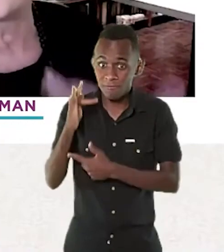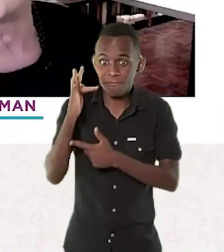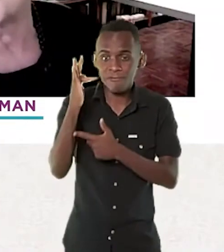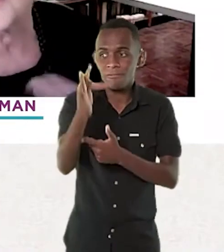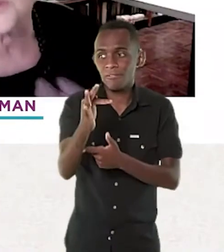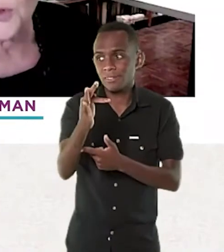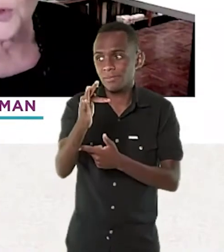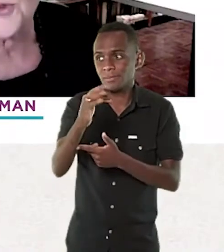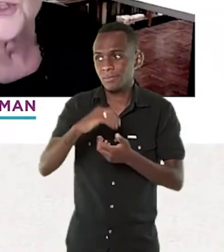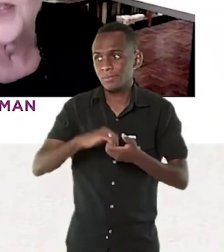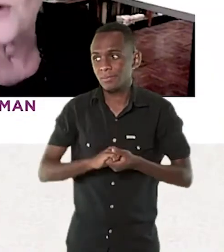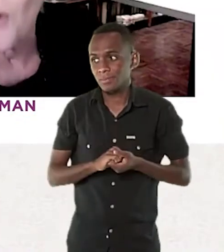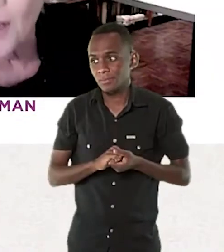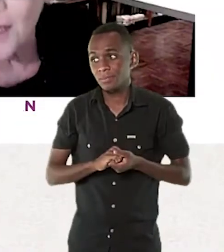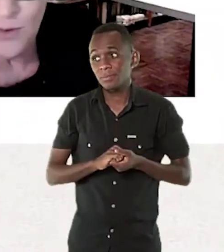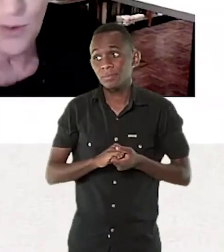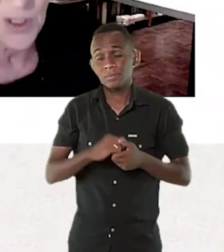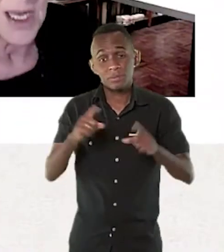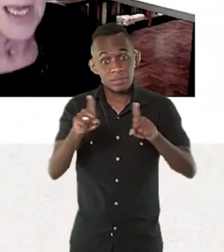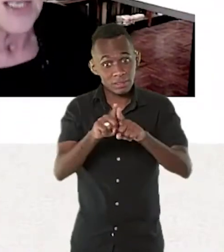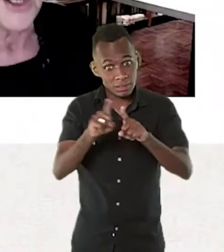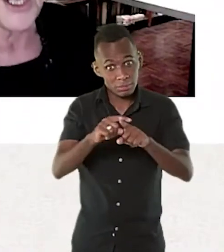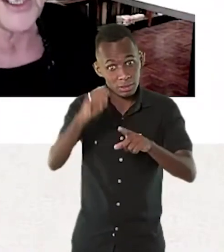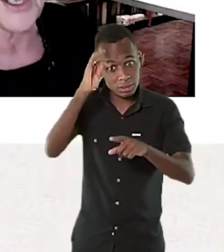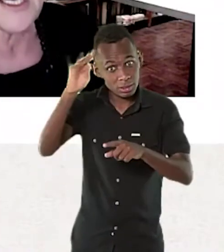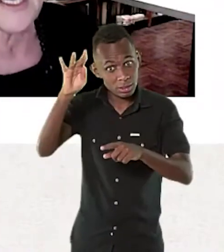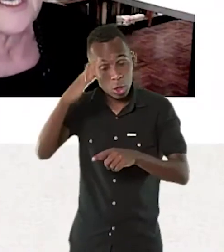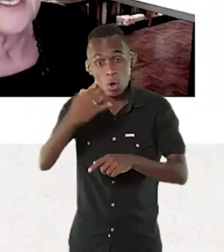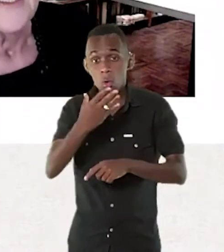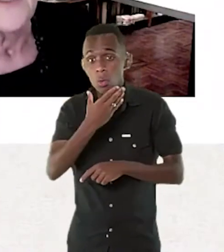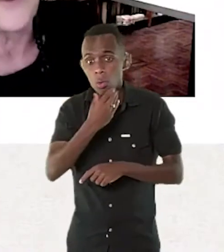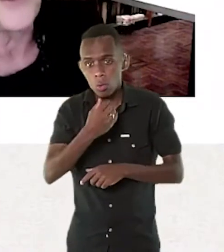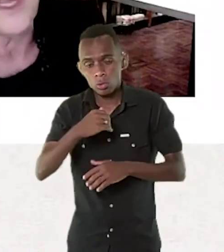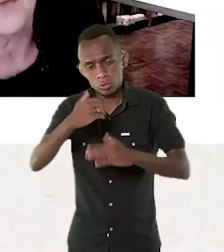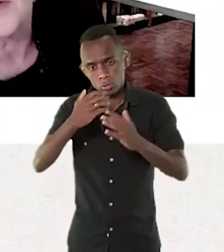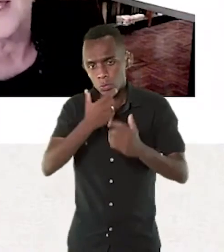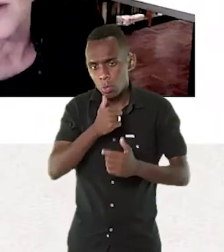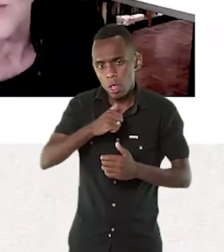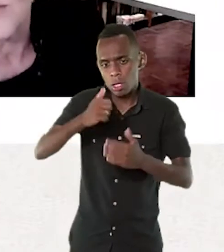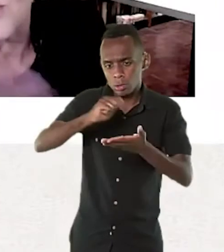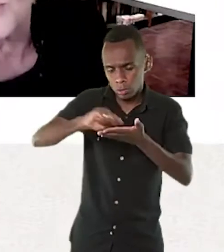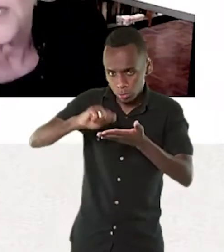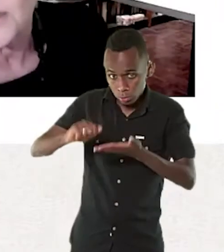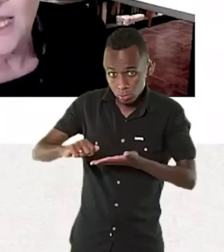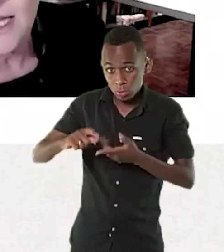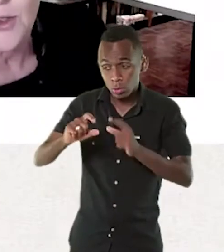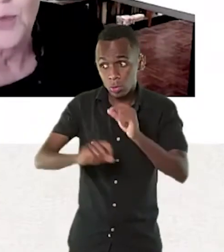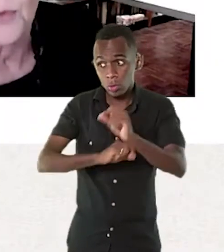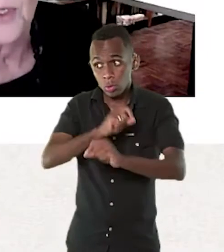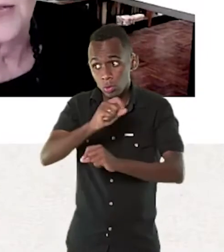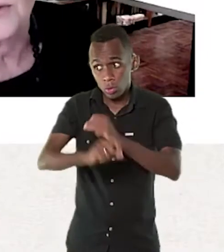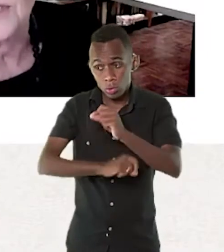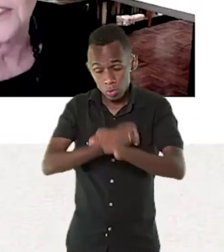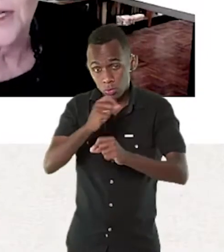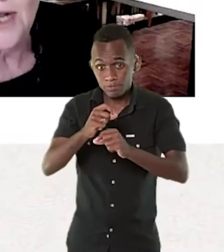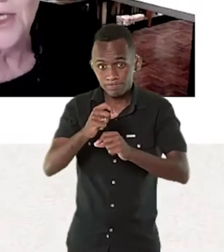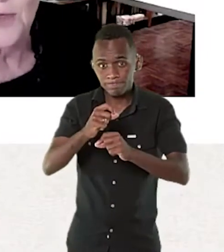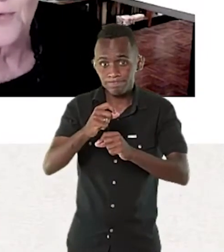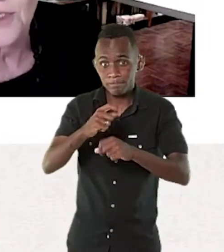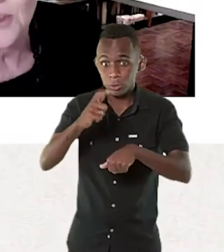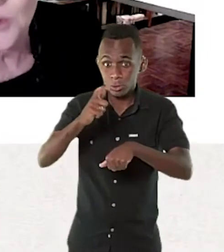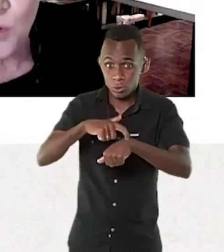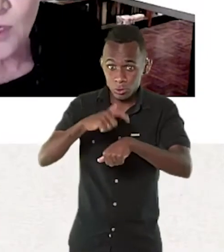te perguntar. e alguns outros teóricos dizem que o termo é um contrassenso, porque